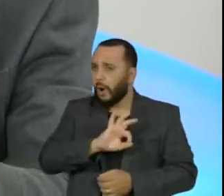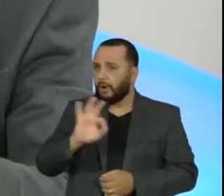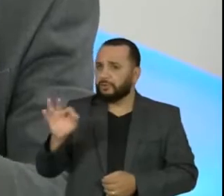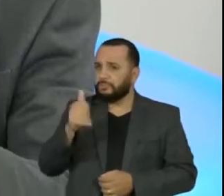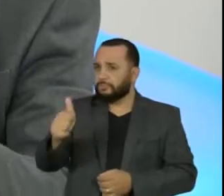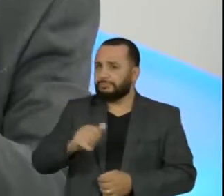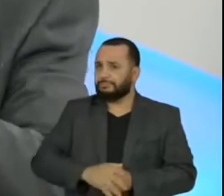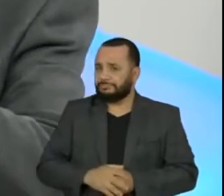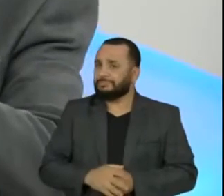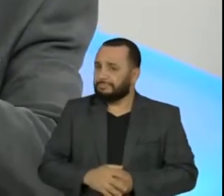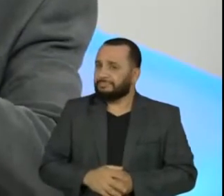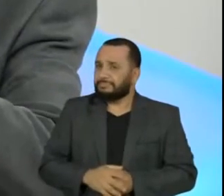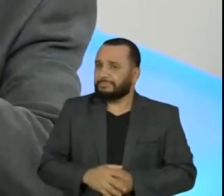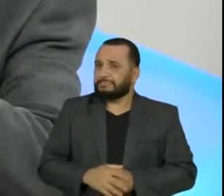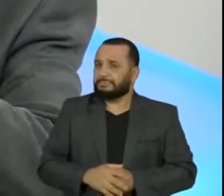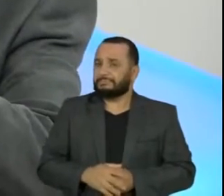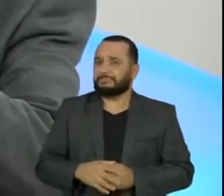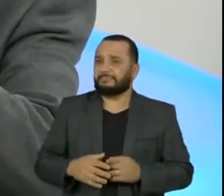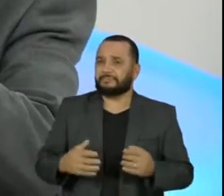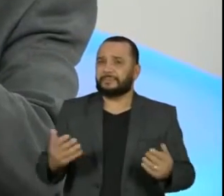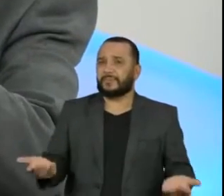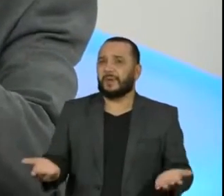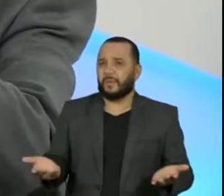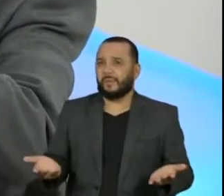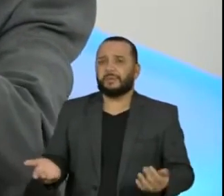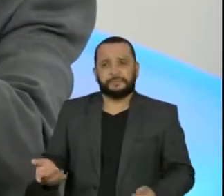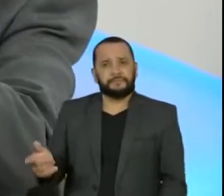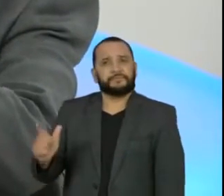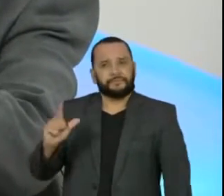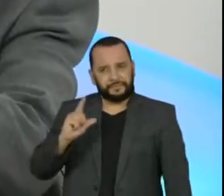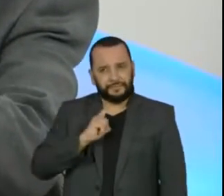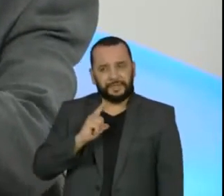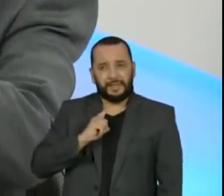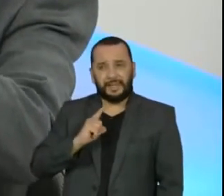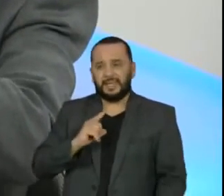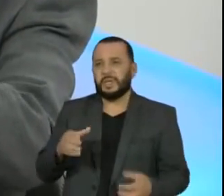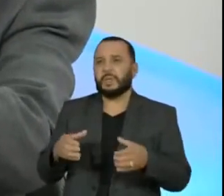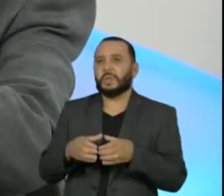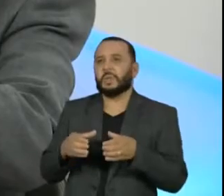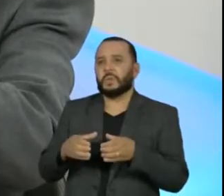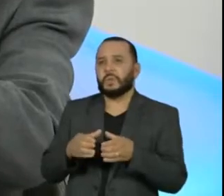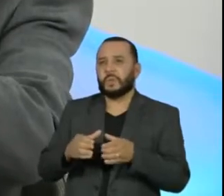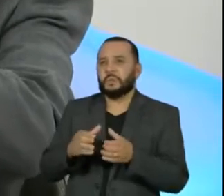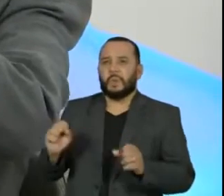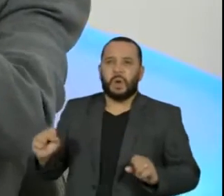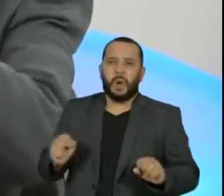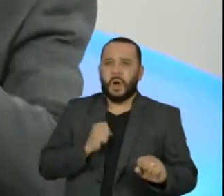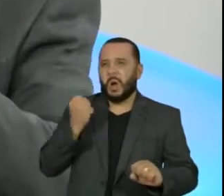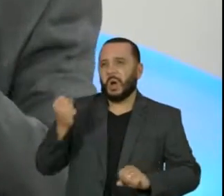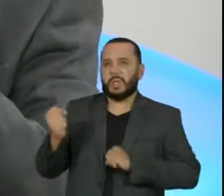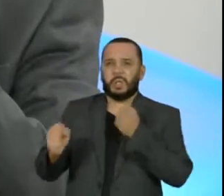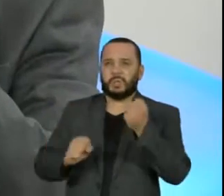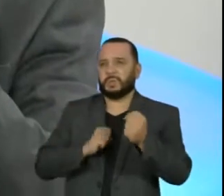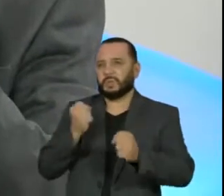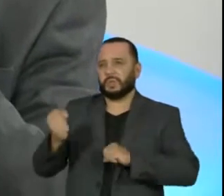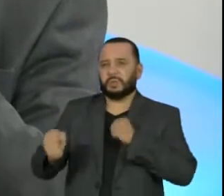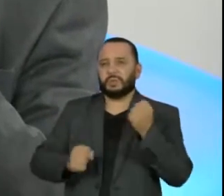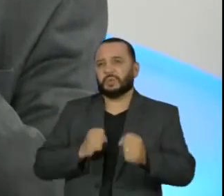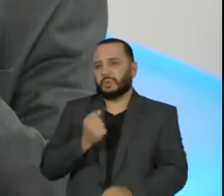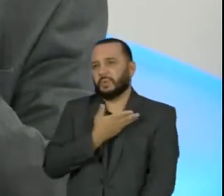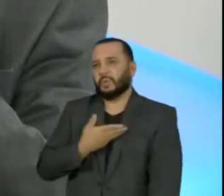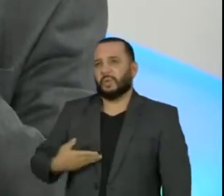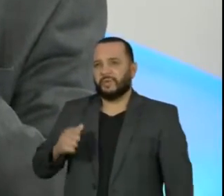Né? Então, existe um gabinete do ódio que nasceu de repente no governo do